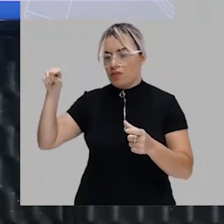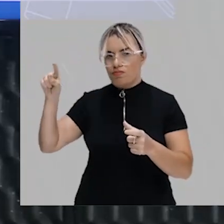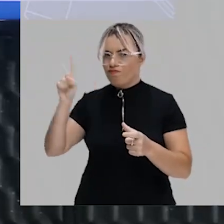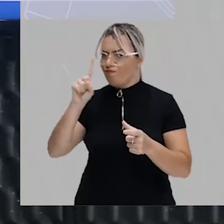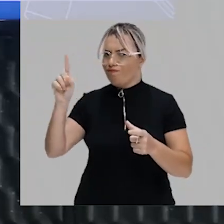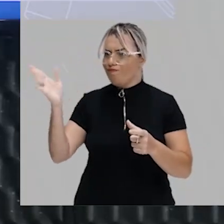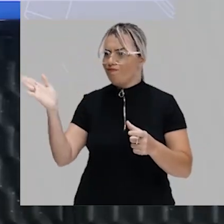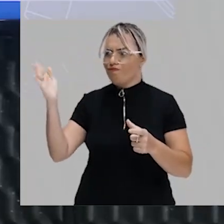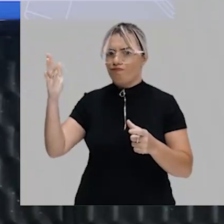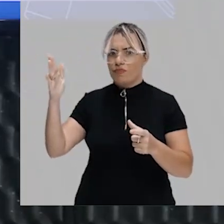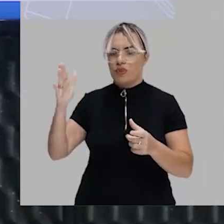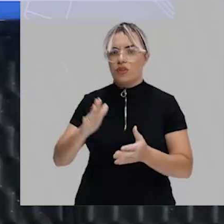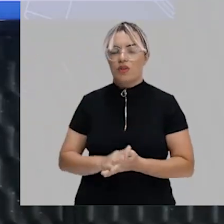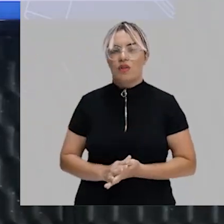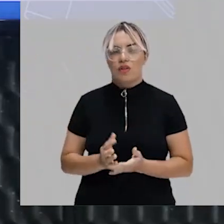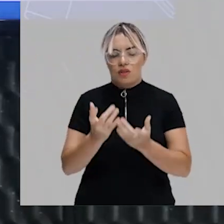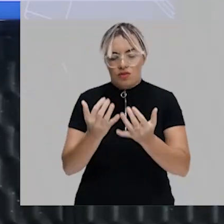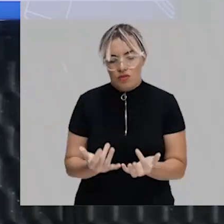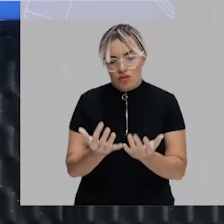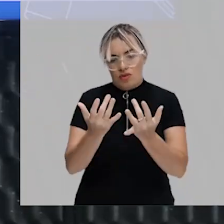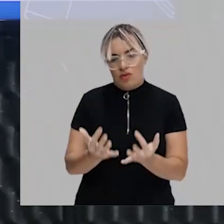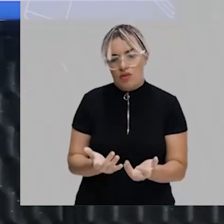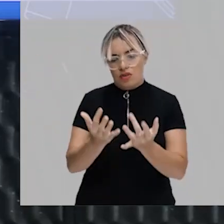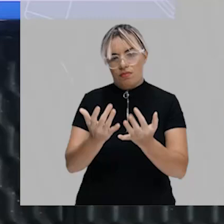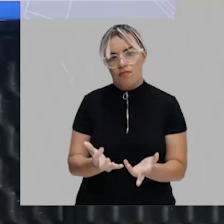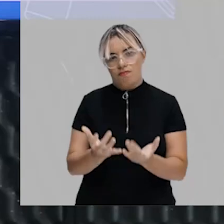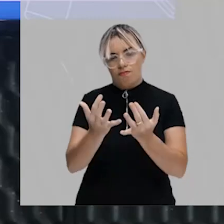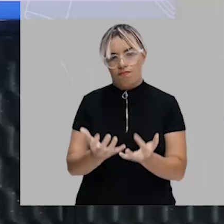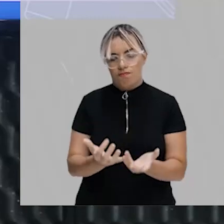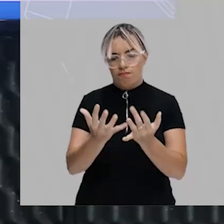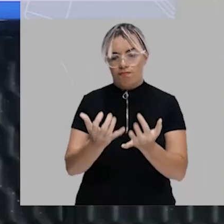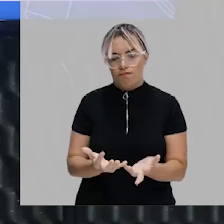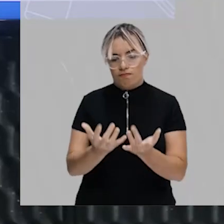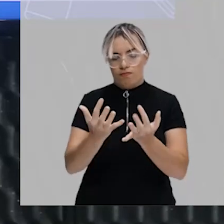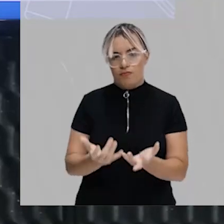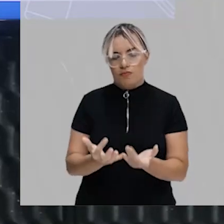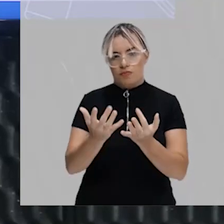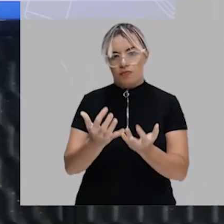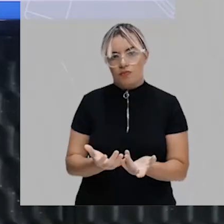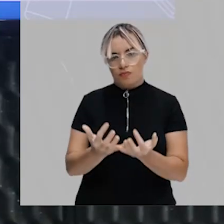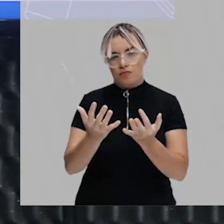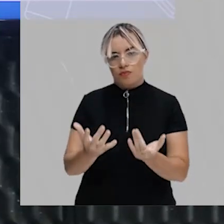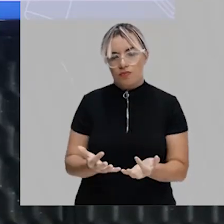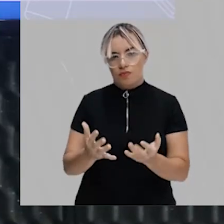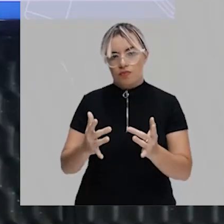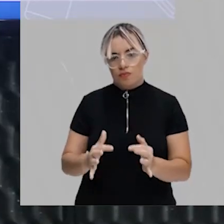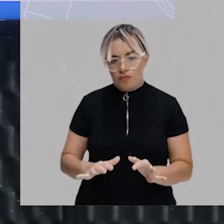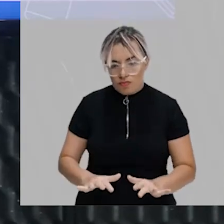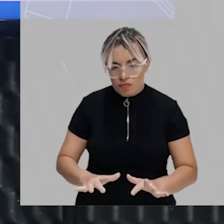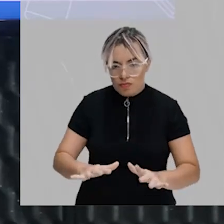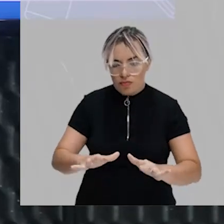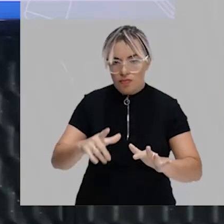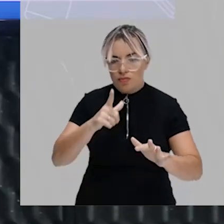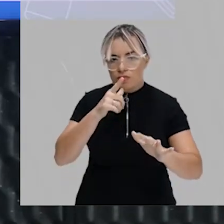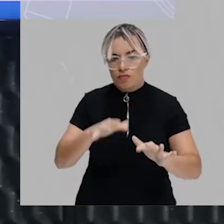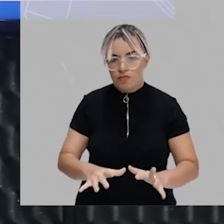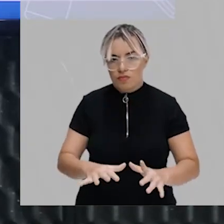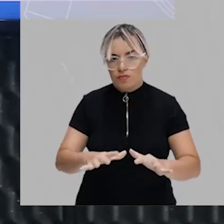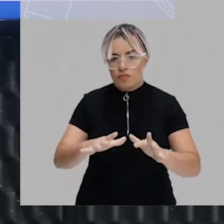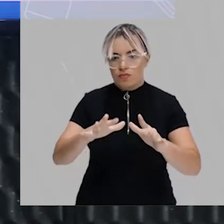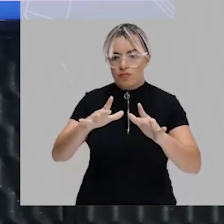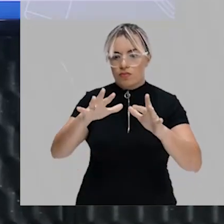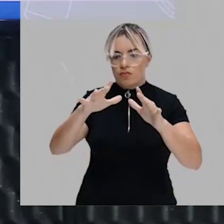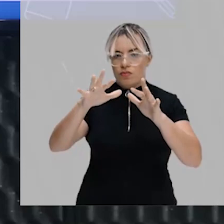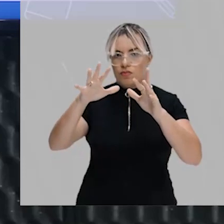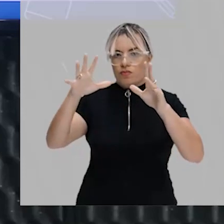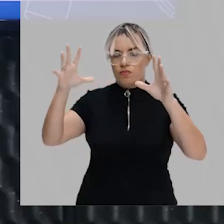destampado. Tá? Ele ferveu o caldo nutritivo e o vapor da água fazia com que a água se acumulasse na